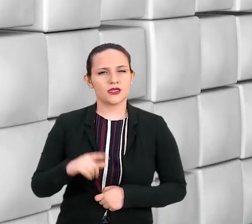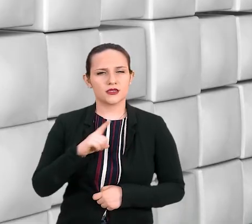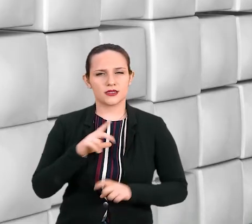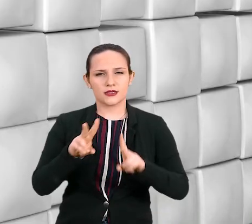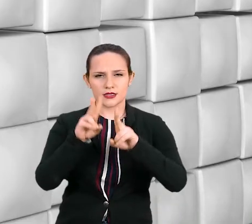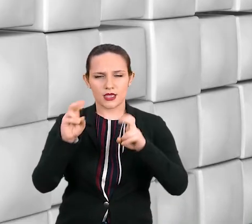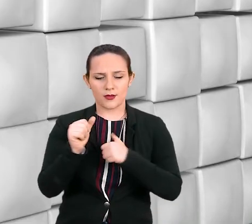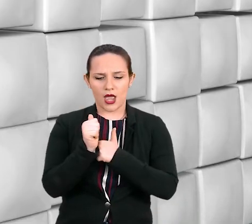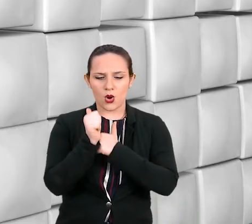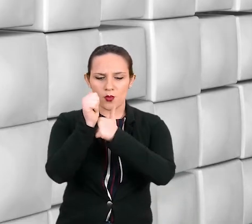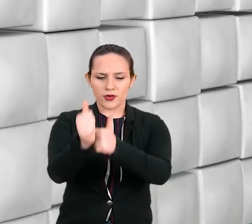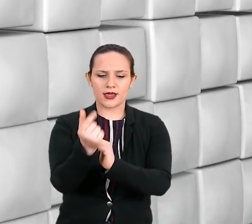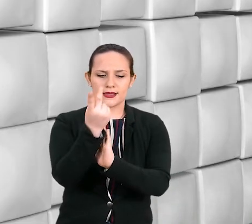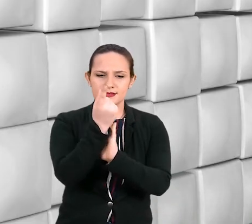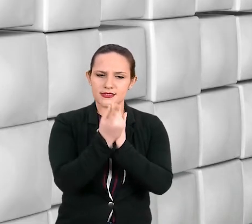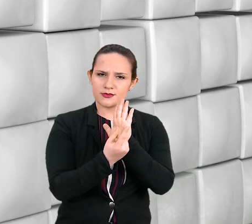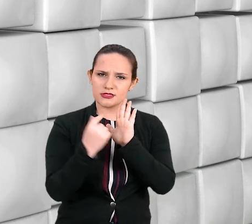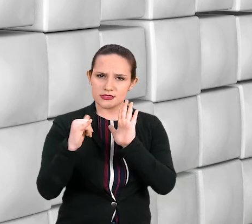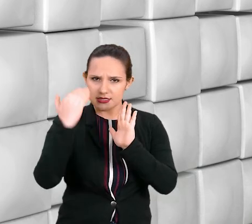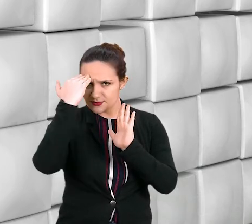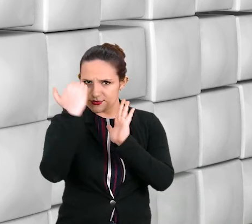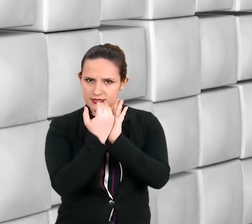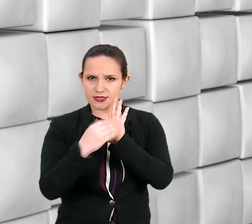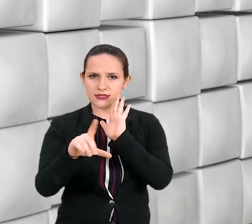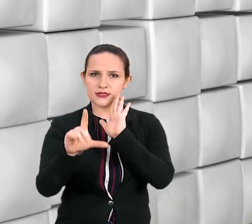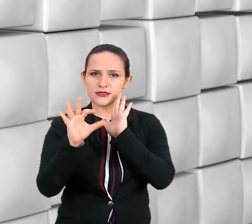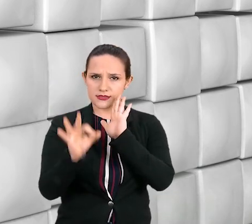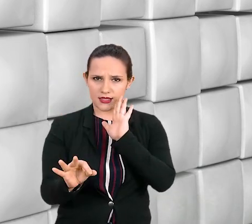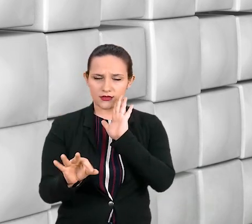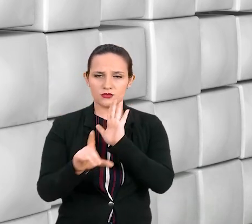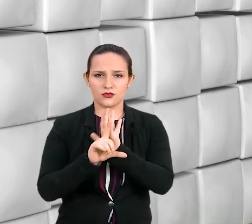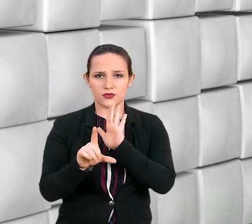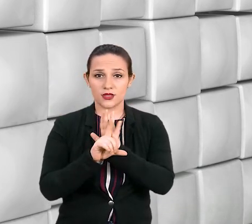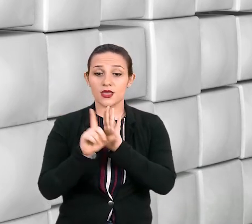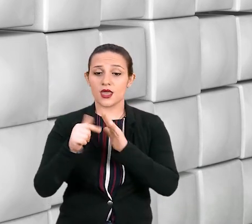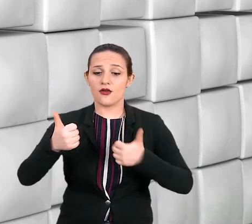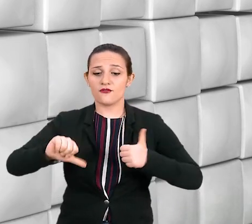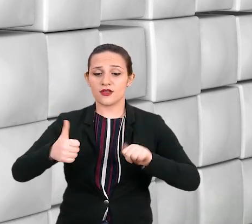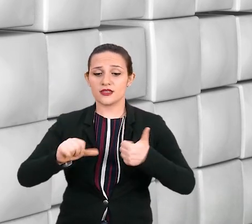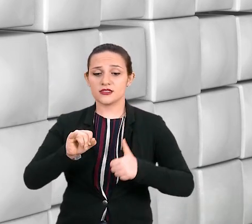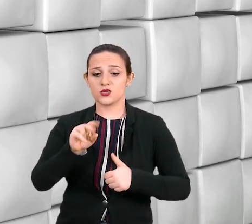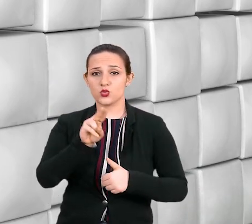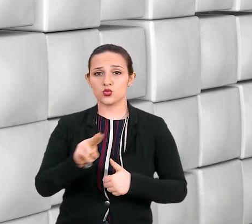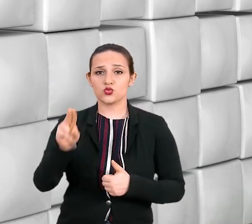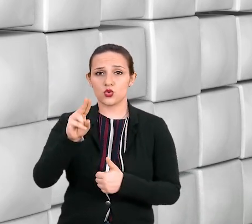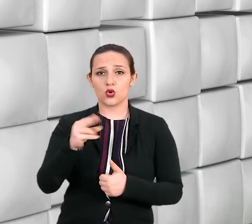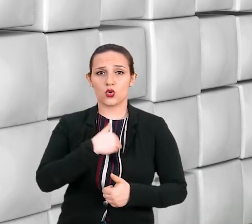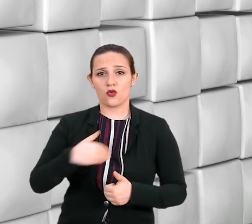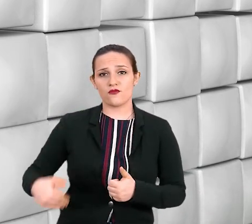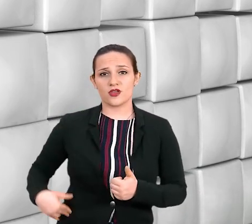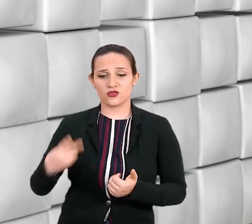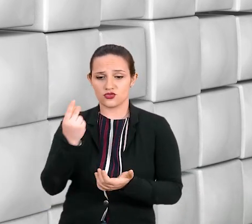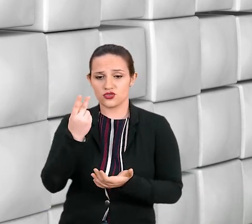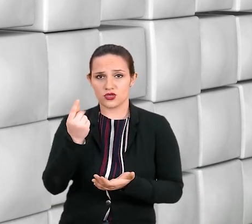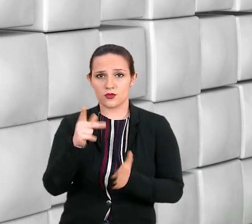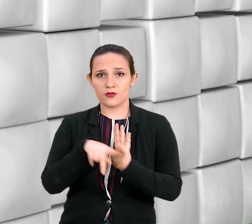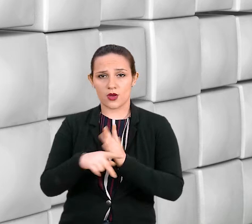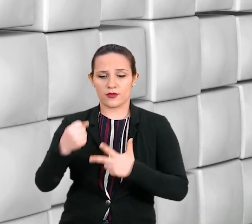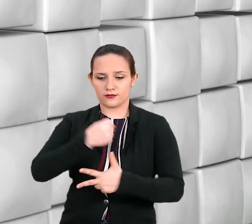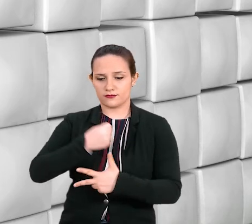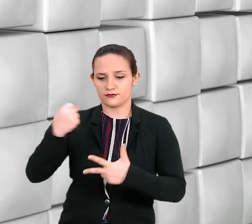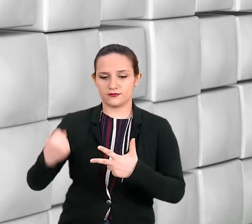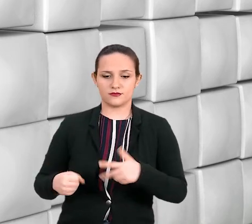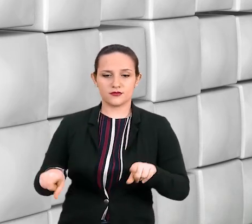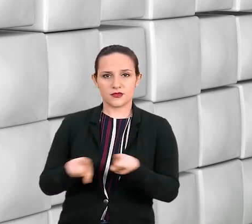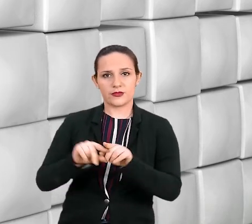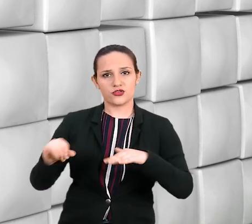planta. Acompanhamento da execução orçamentária avalia mais uma vez a utilização dos recursos públicos de